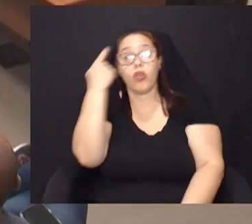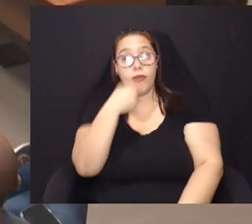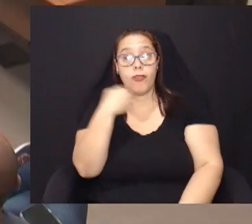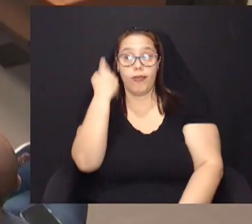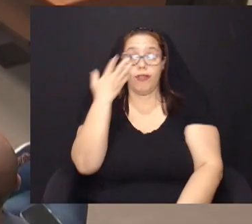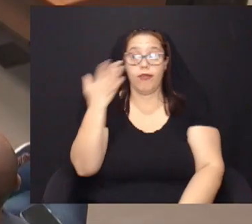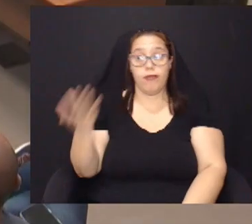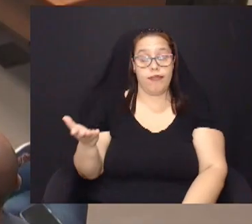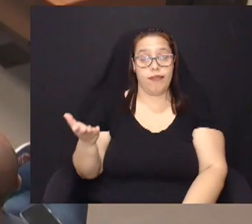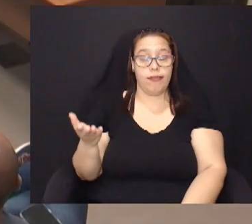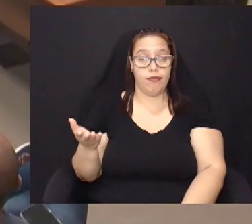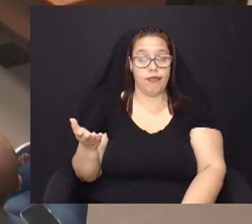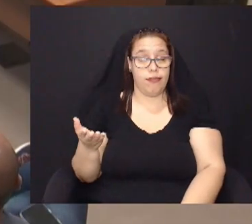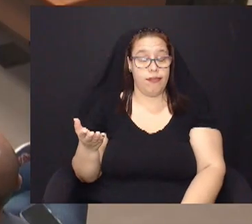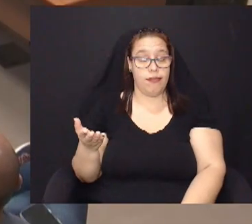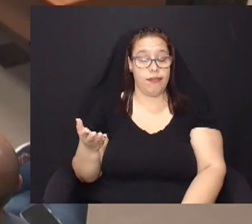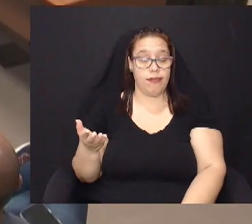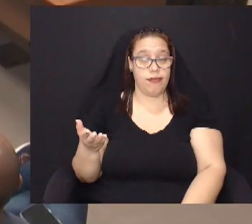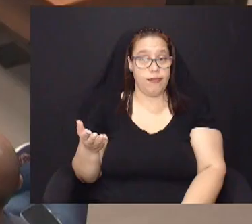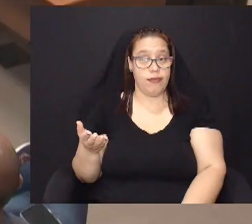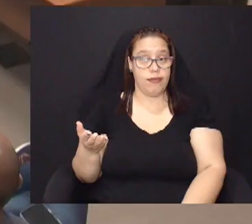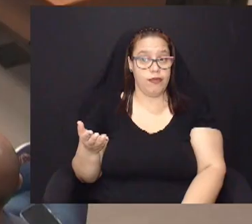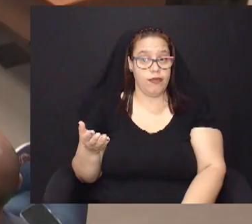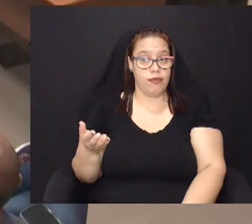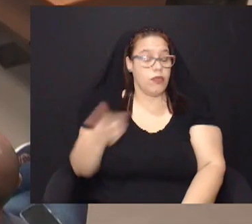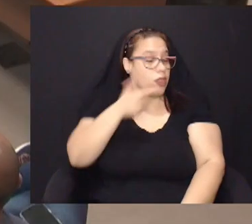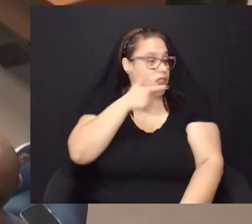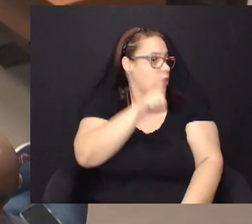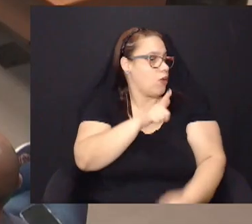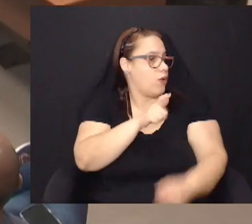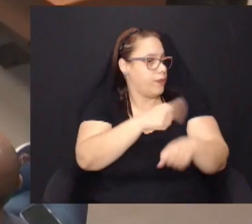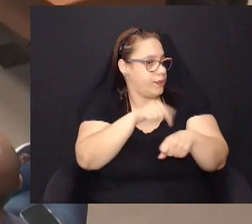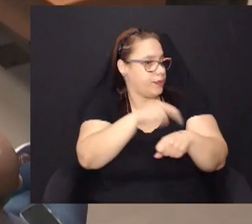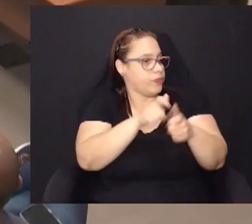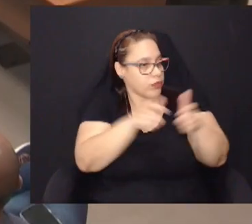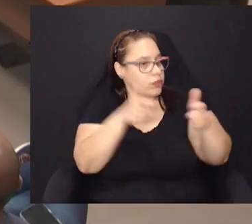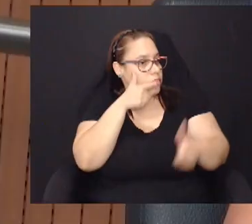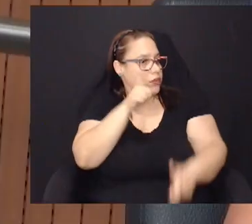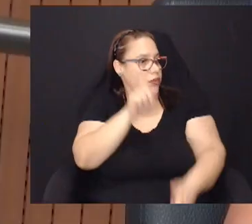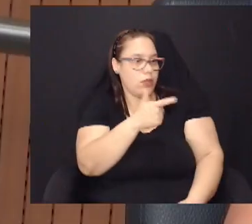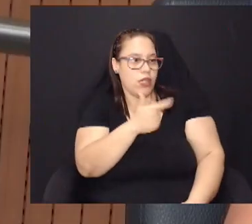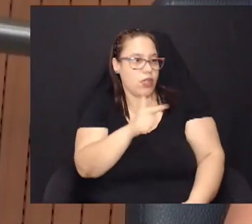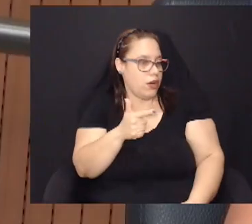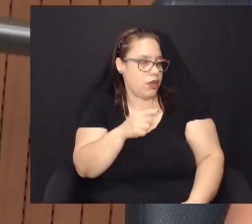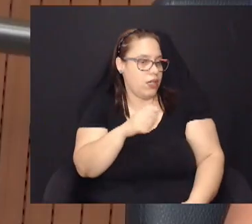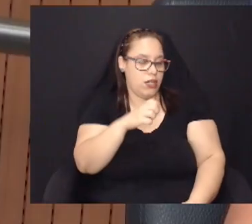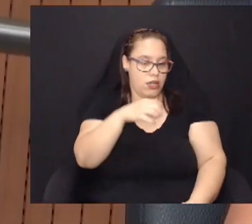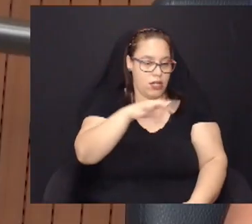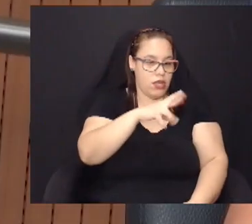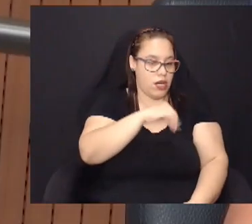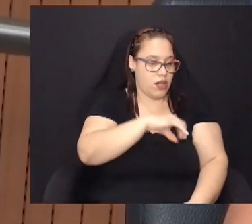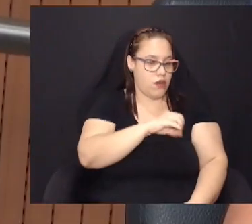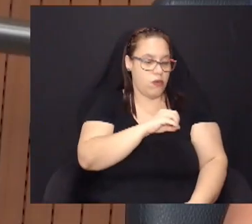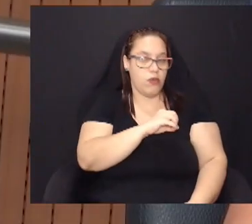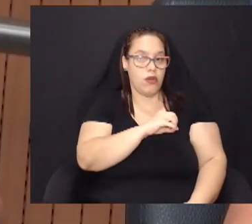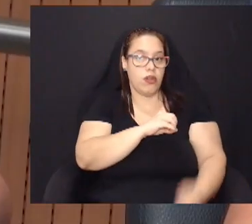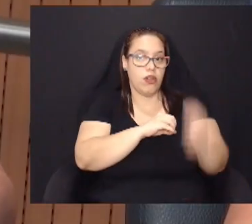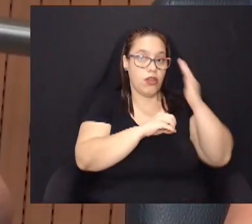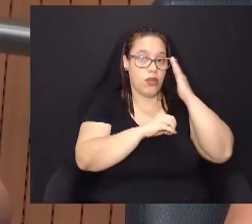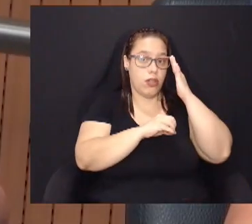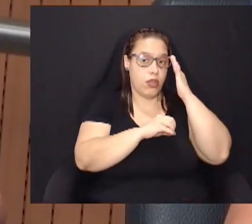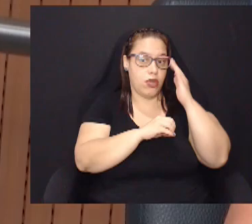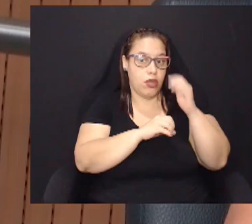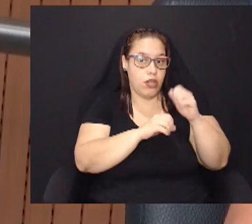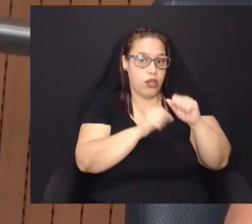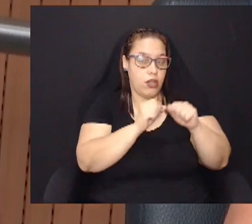no caso, se a gente conseguir estender, e como a gente não tiver entretenimento, como que vai ser feita essa